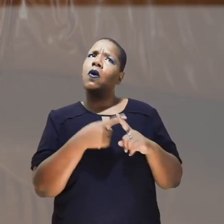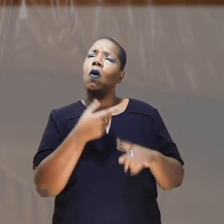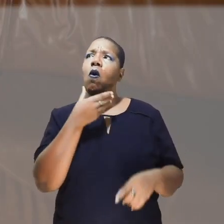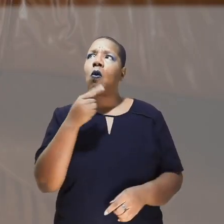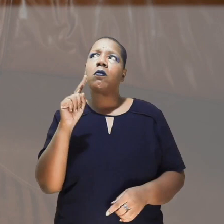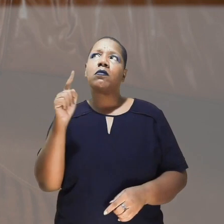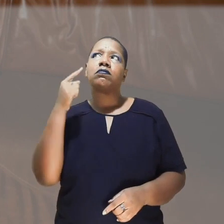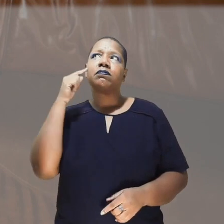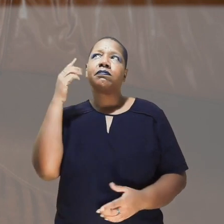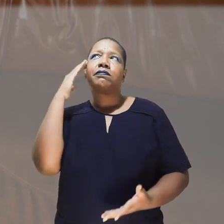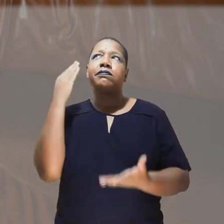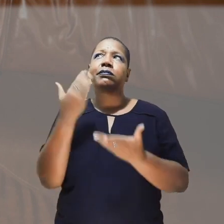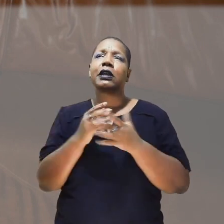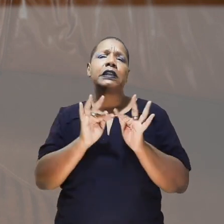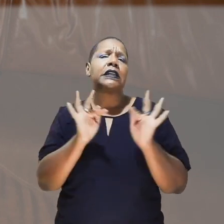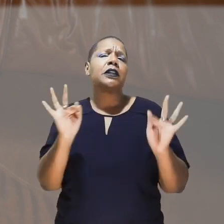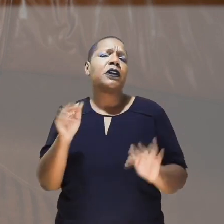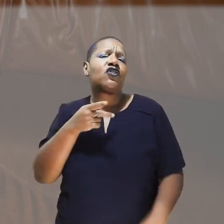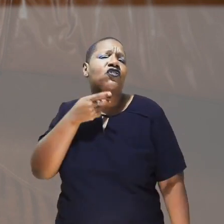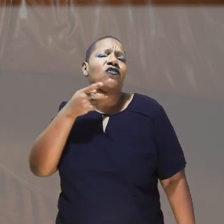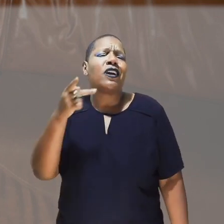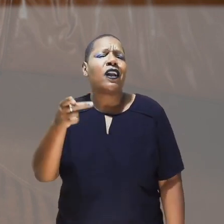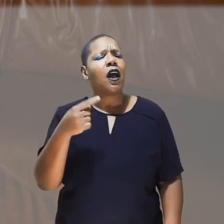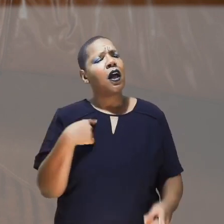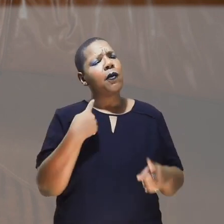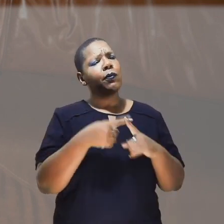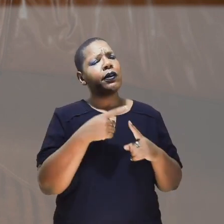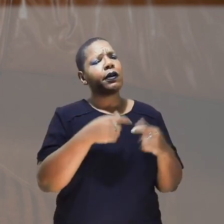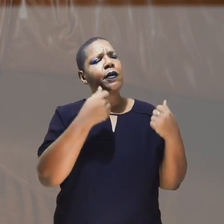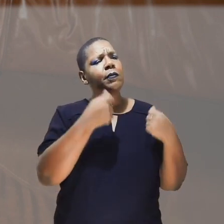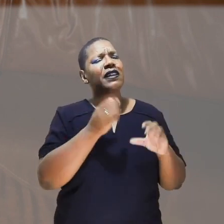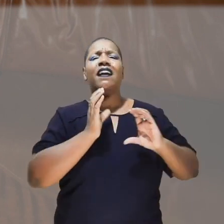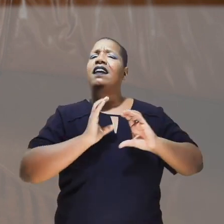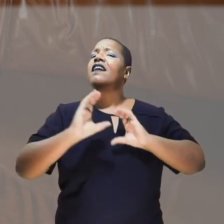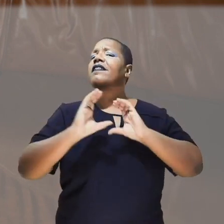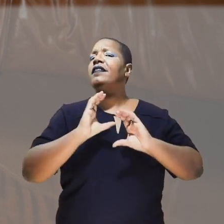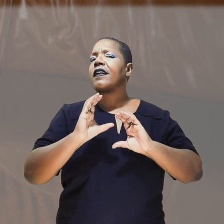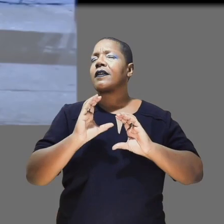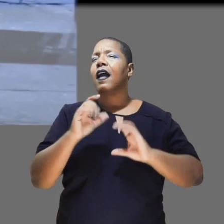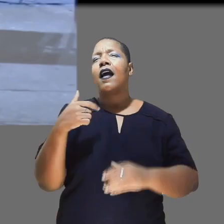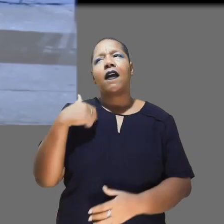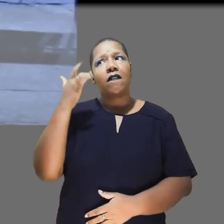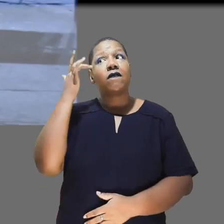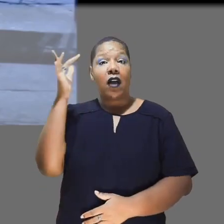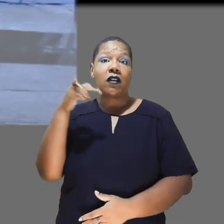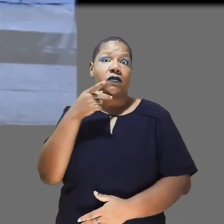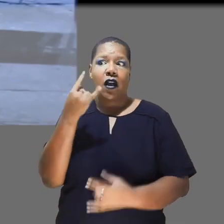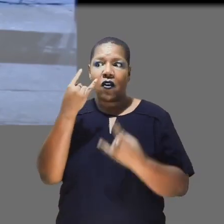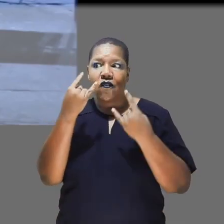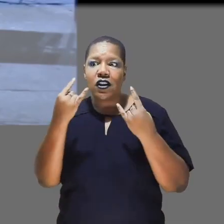o homem não se contenta em simplesmente falar? Por que também é preciso que ele cante? É fácil